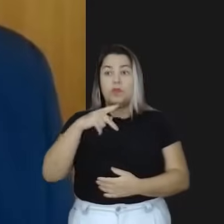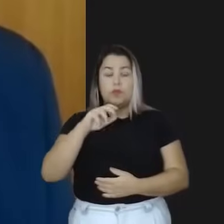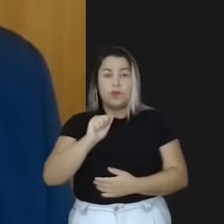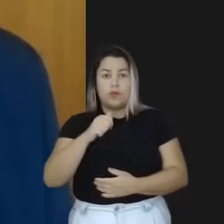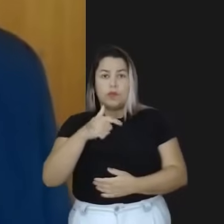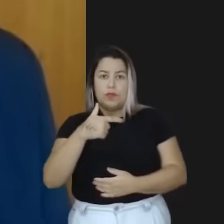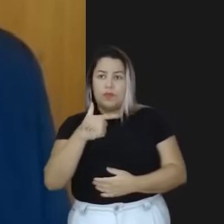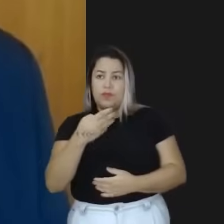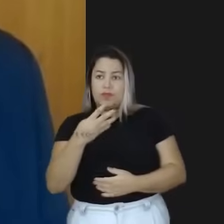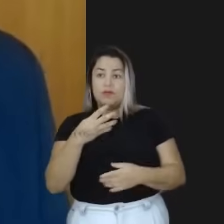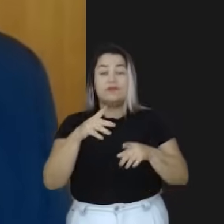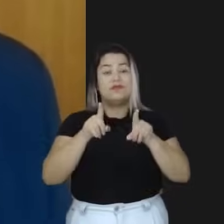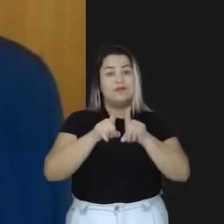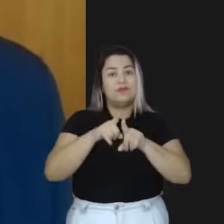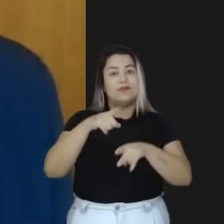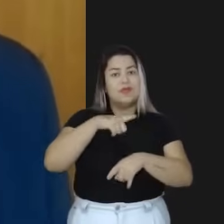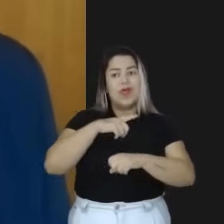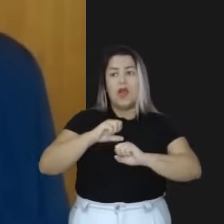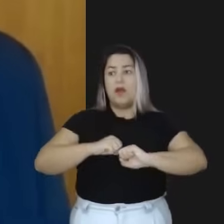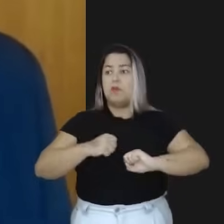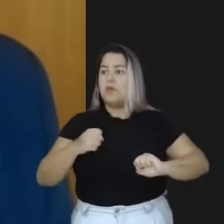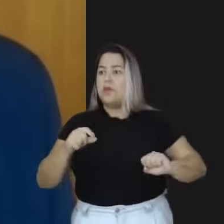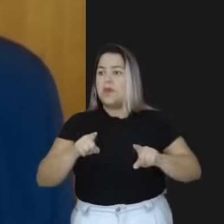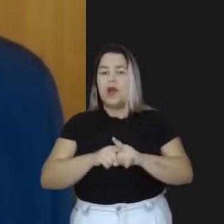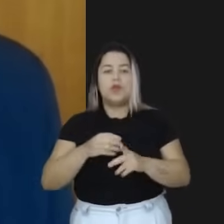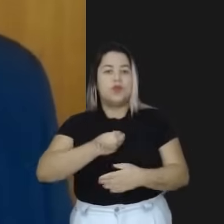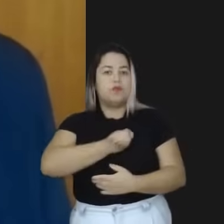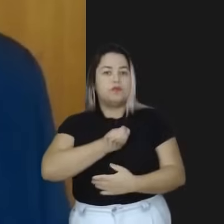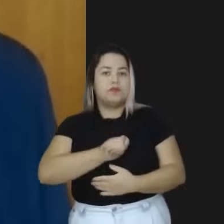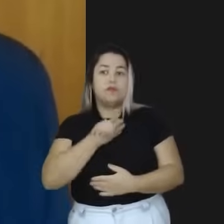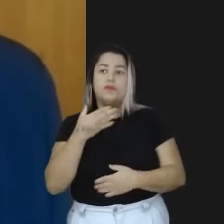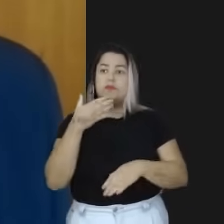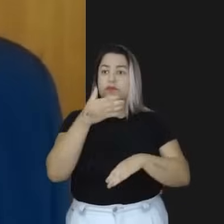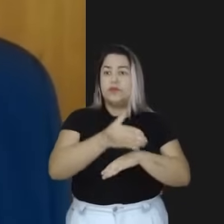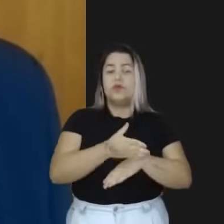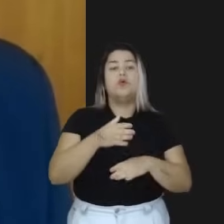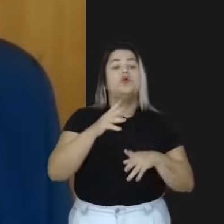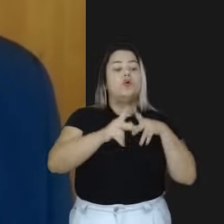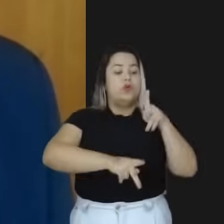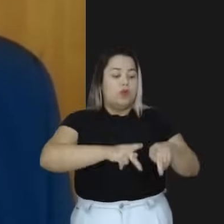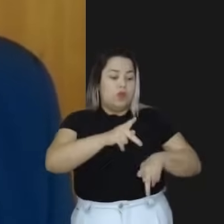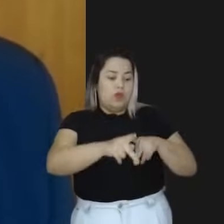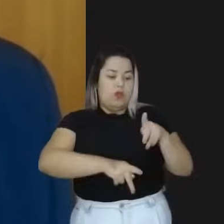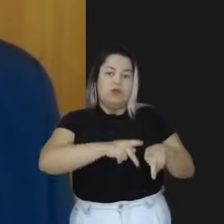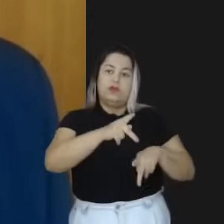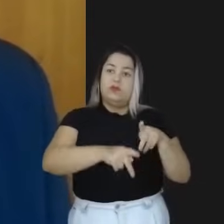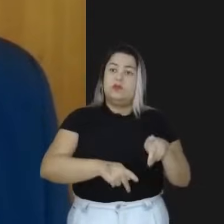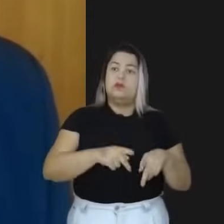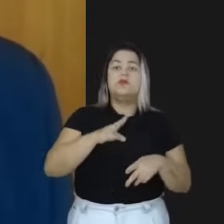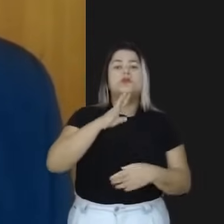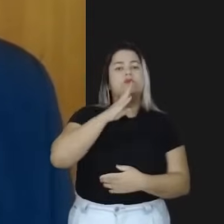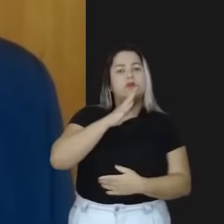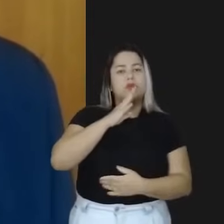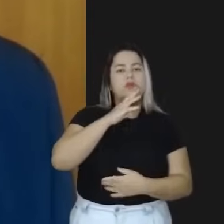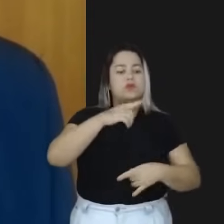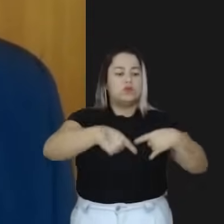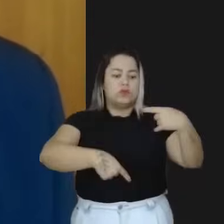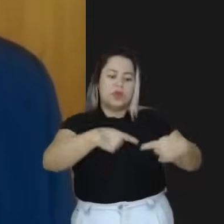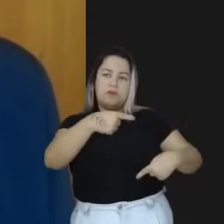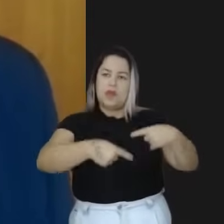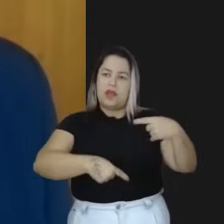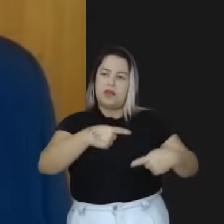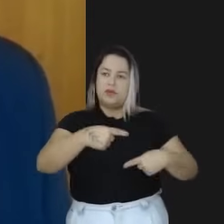24-27 tem a maior participação do povo desde que eu conheço o debate